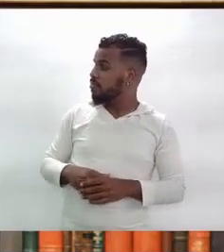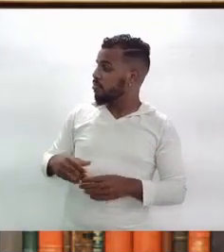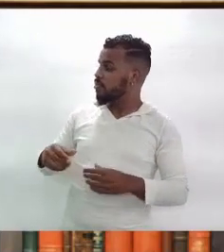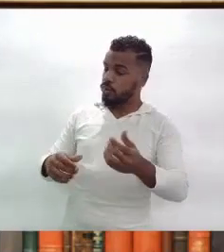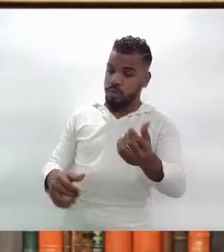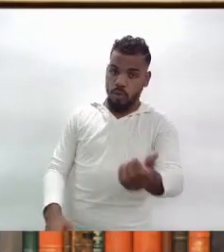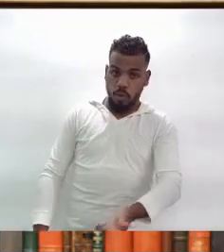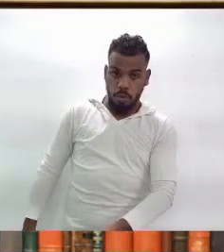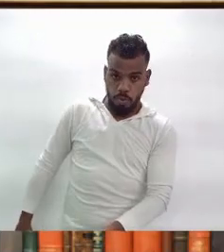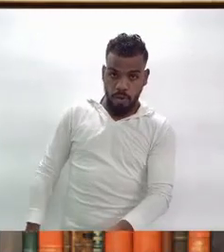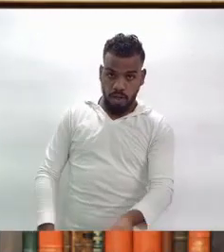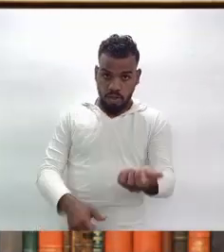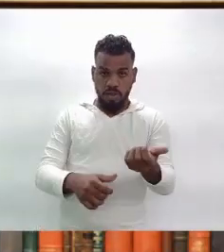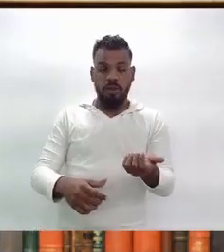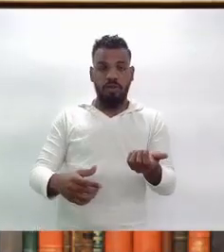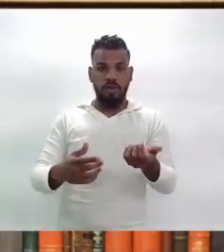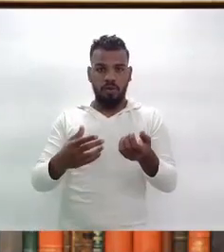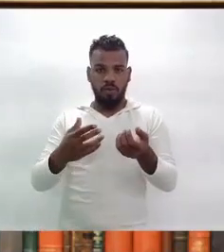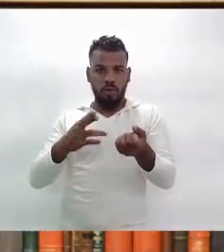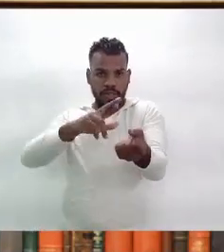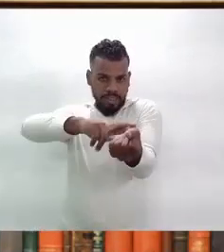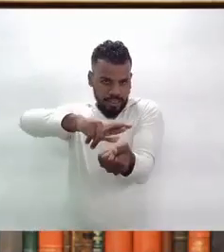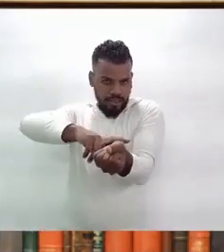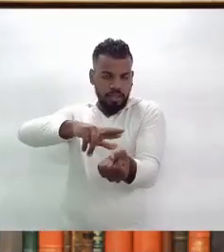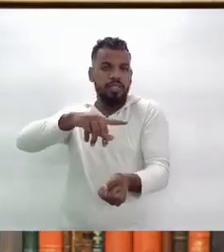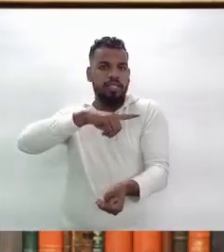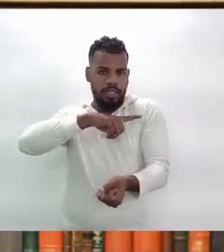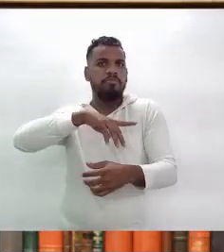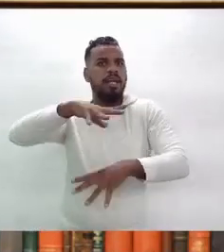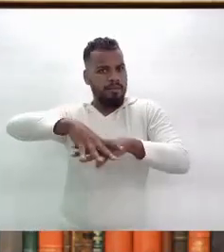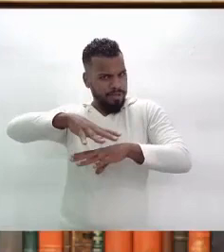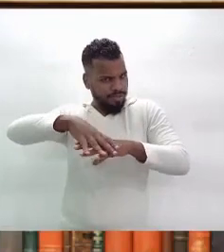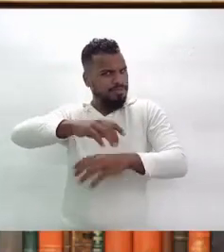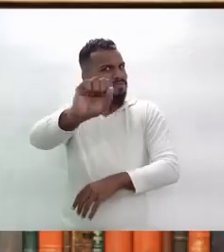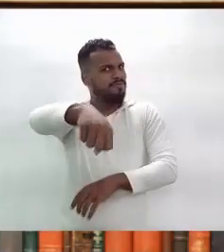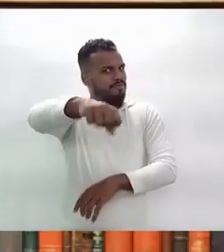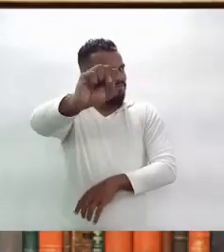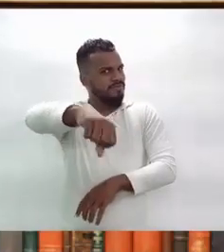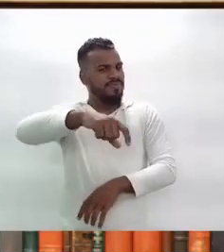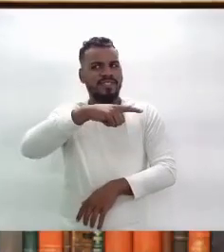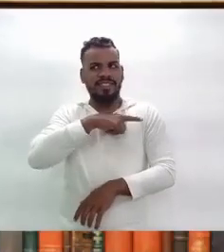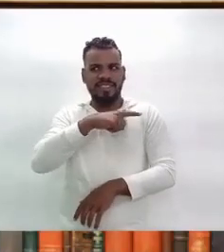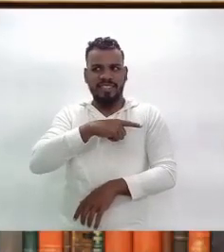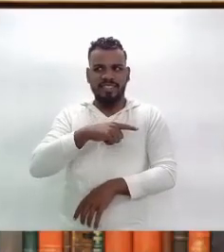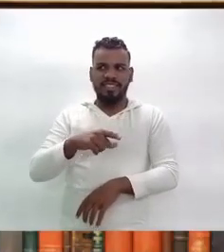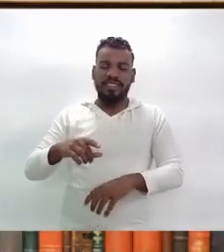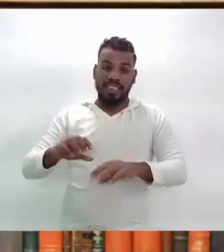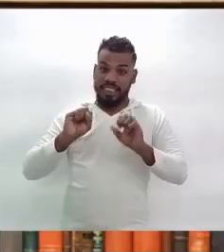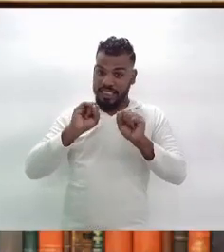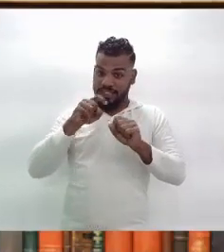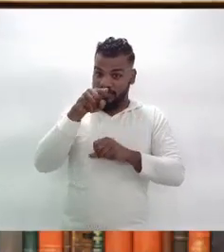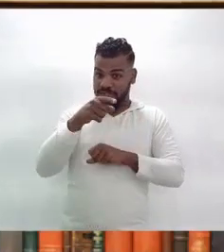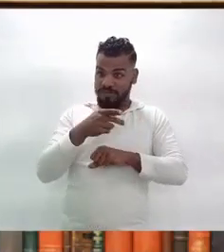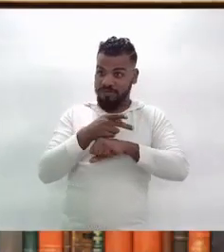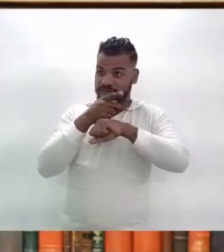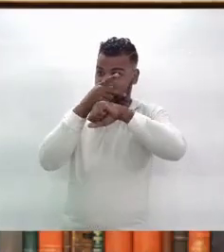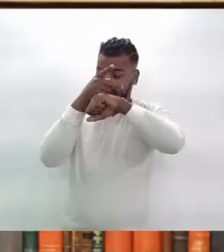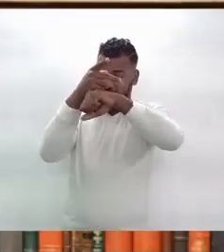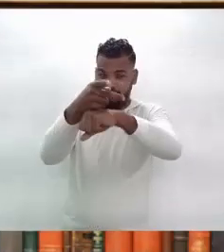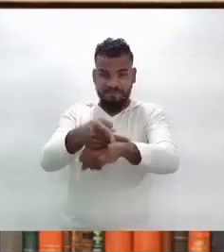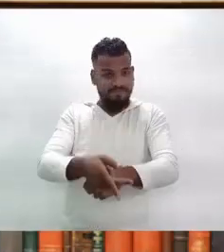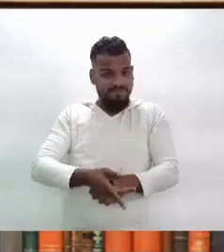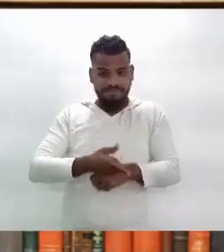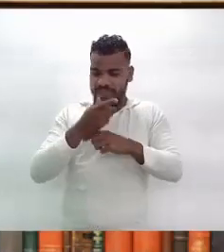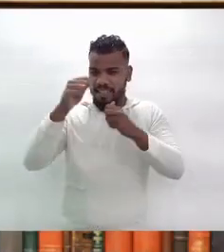maracatu, o ritmo tem muita matemática, viu? Se você for fazer todo